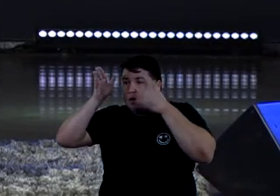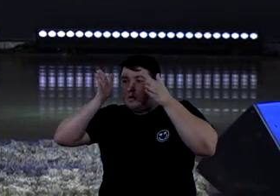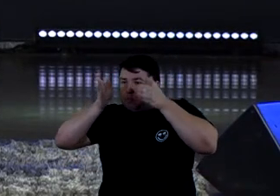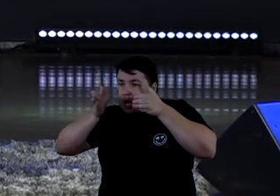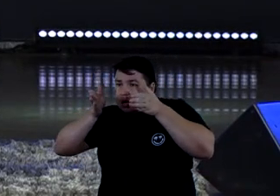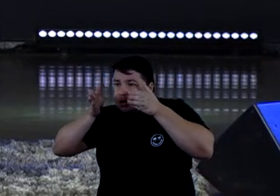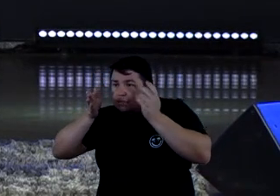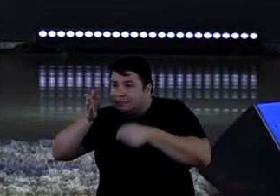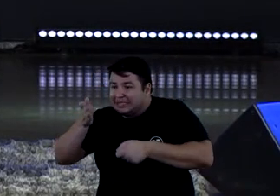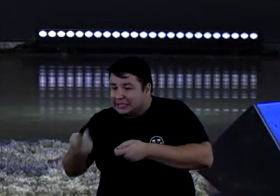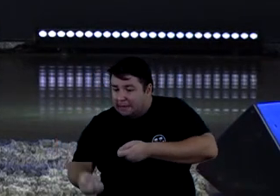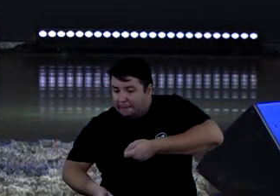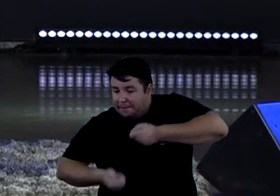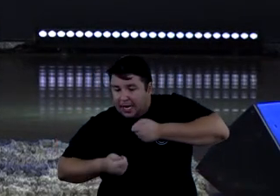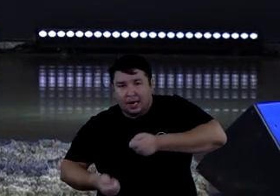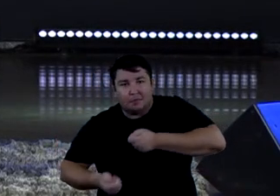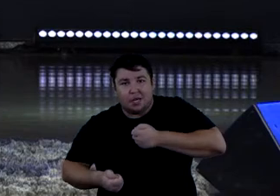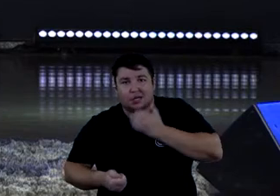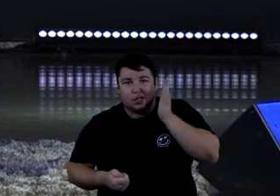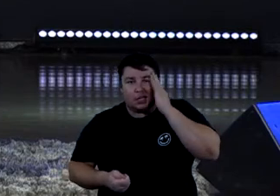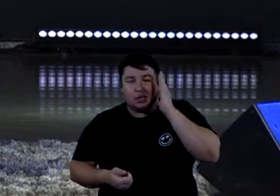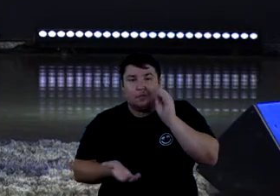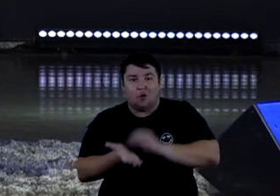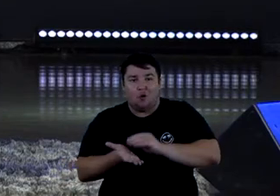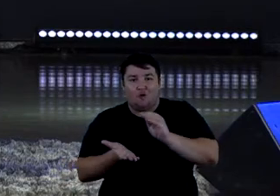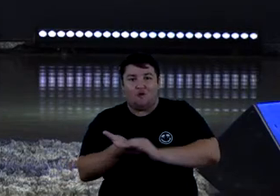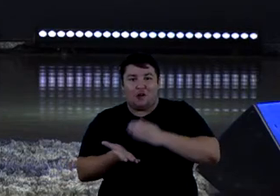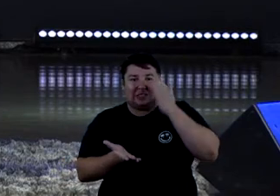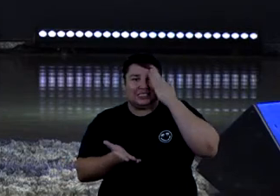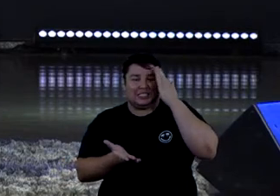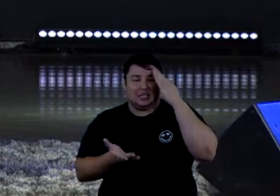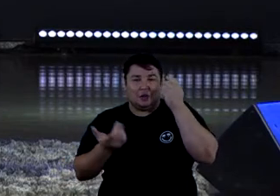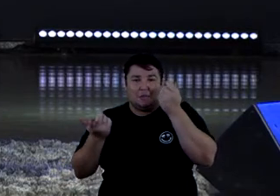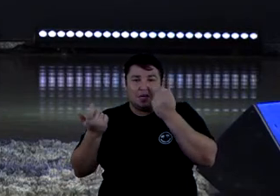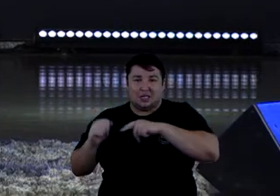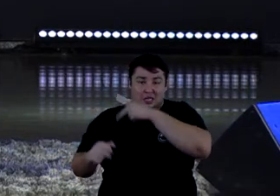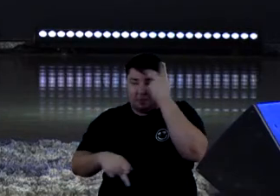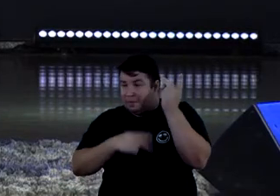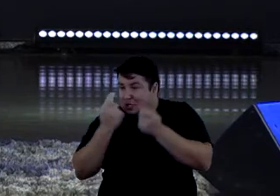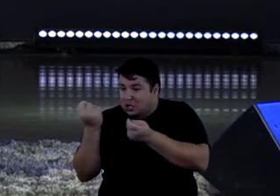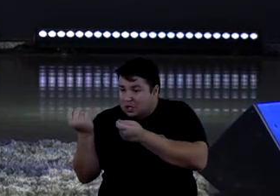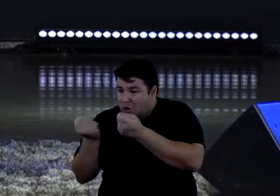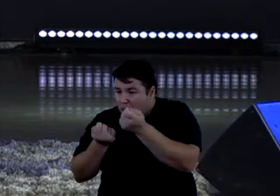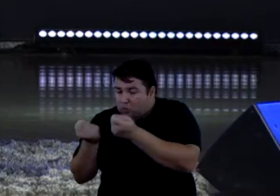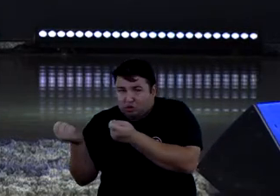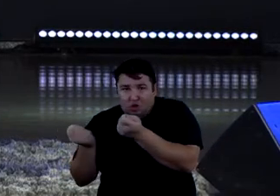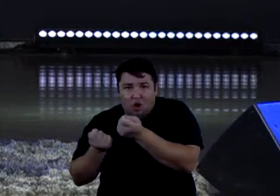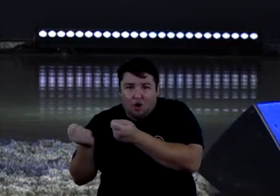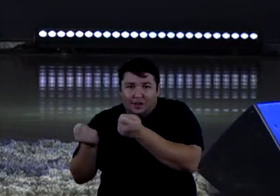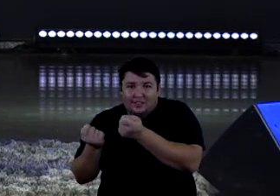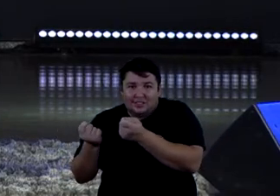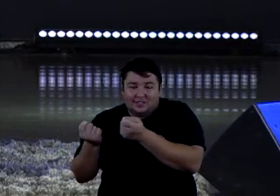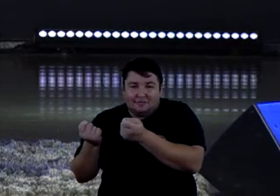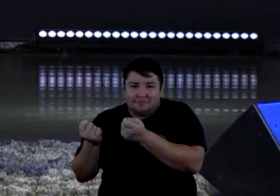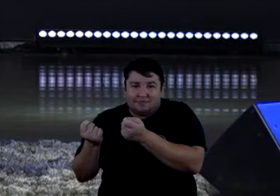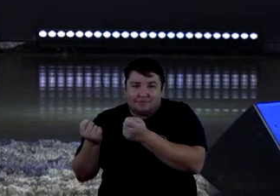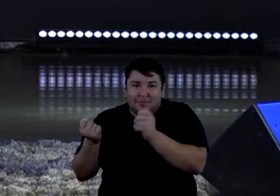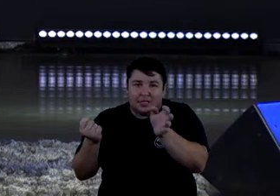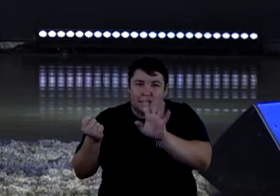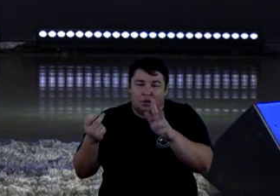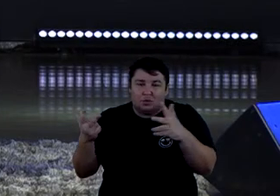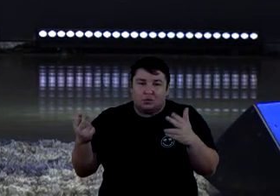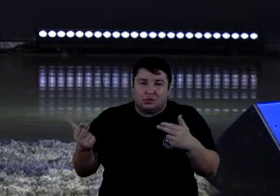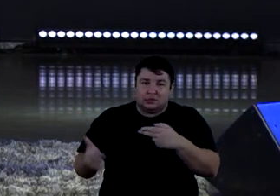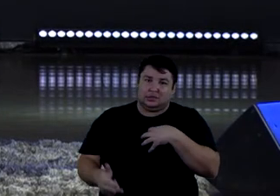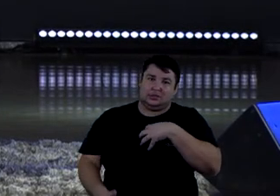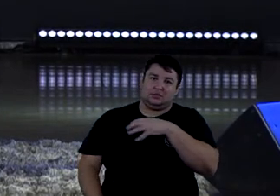de cabresto. Por falta de entendimento, precisa ter alguém que controle o cavalo e a mula. Não sejam